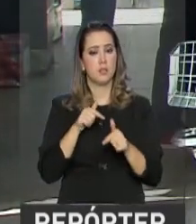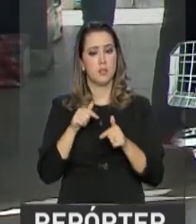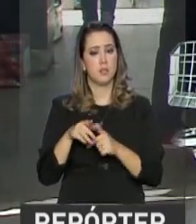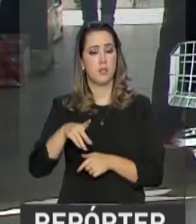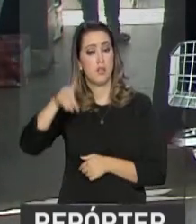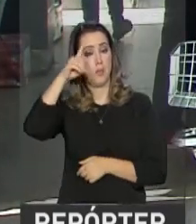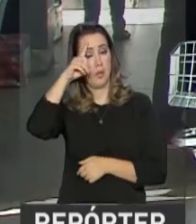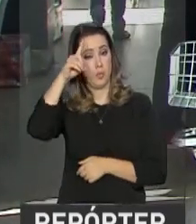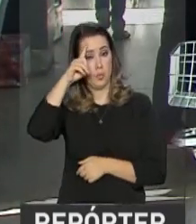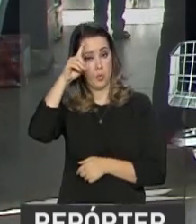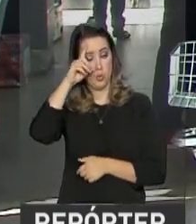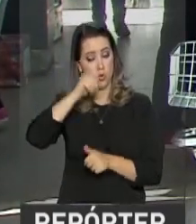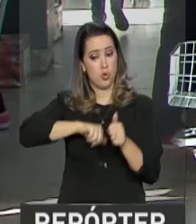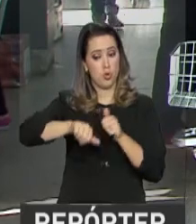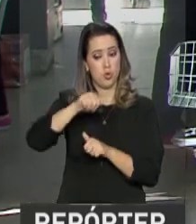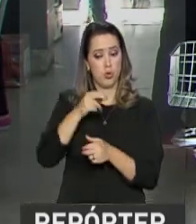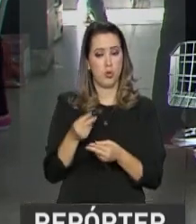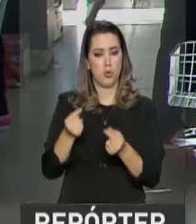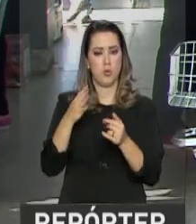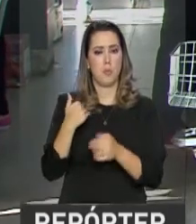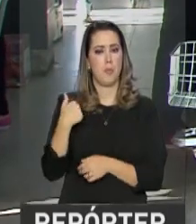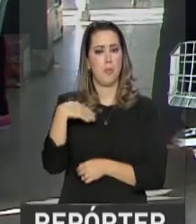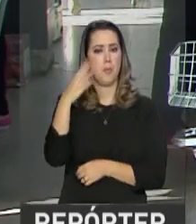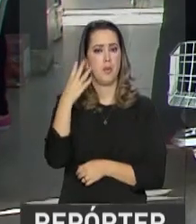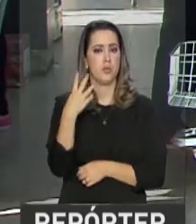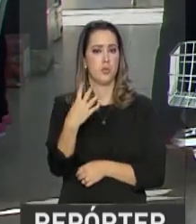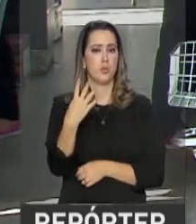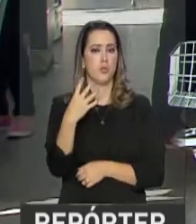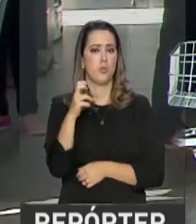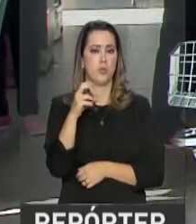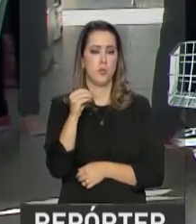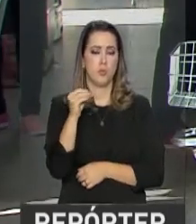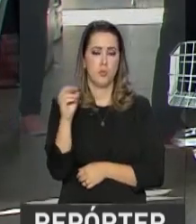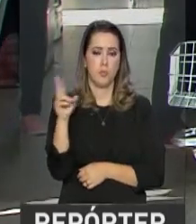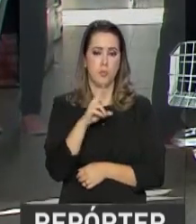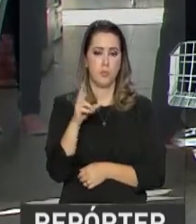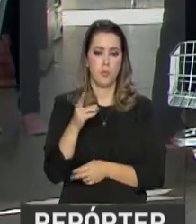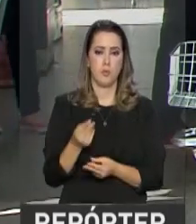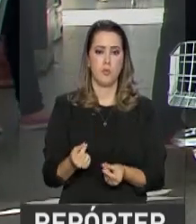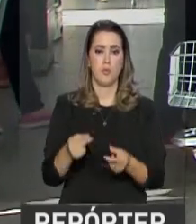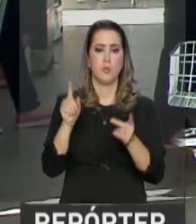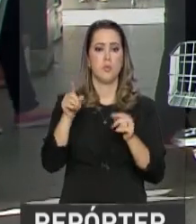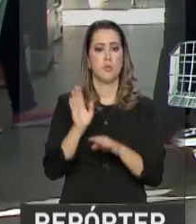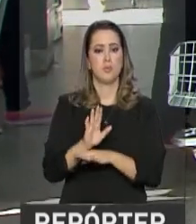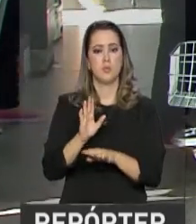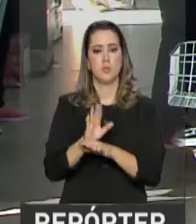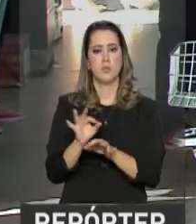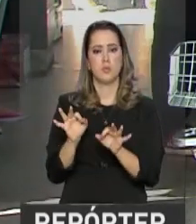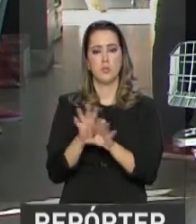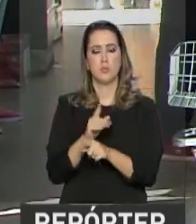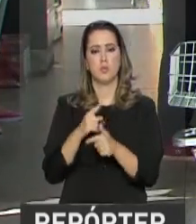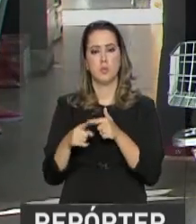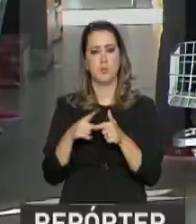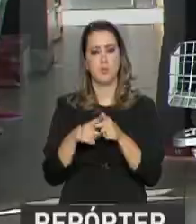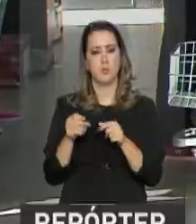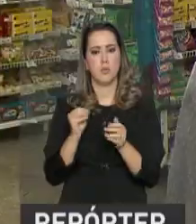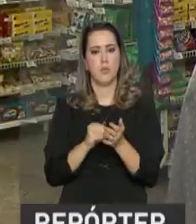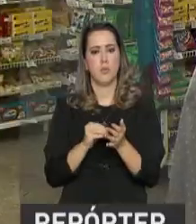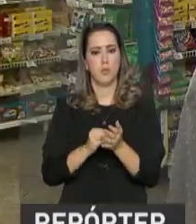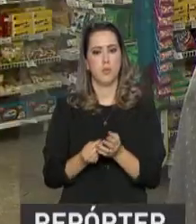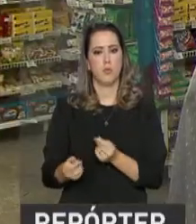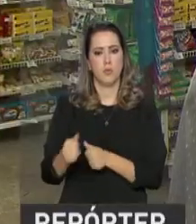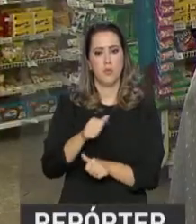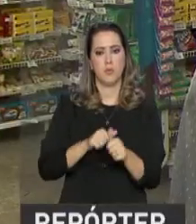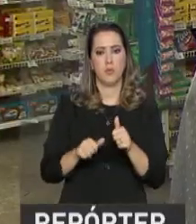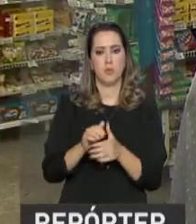por dia, o que representa mais de R$ 4.500. Dinheiro esse que tem ajudado a resolver o problema da falta de troco.